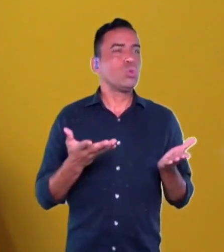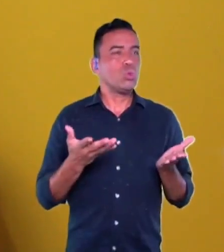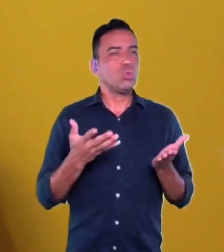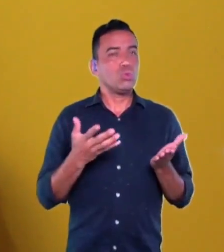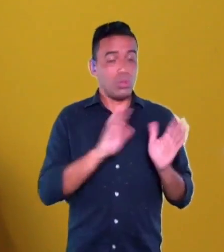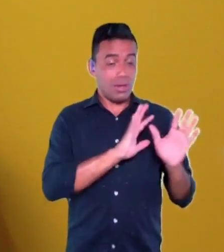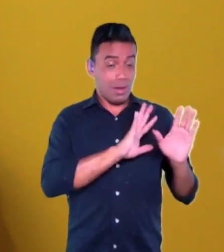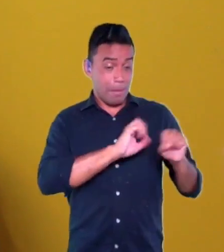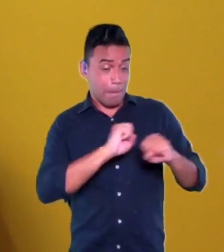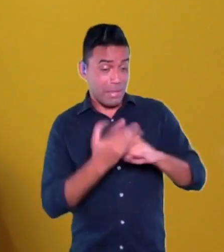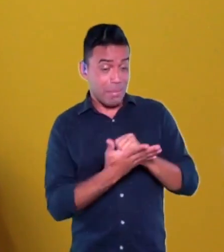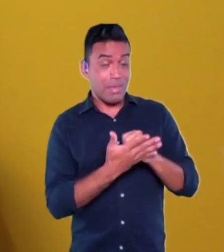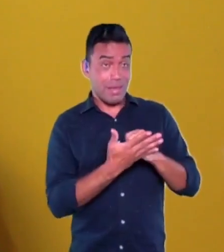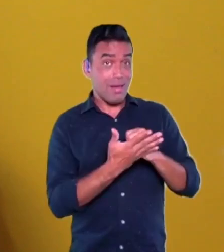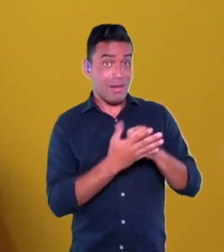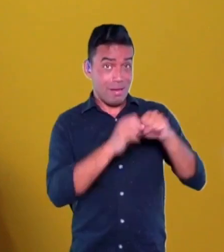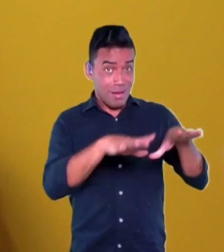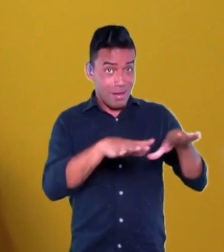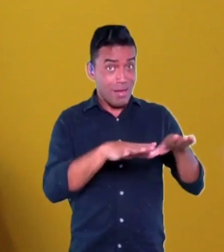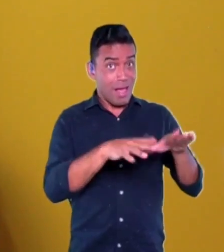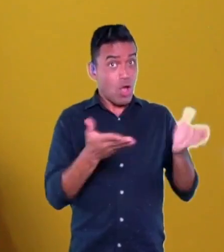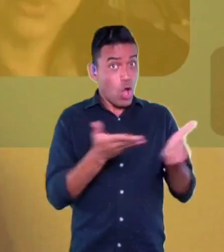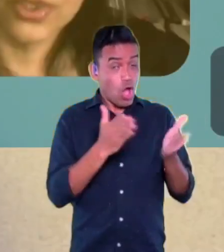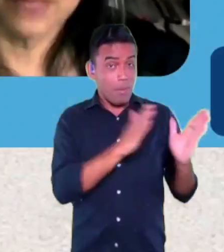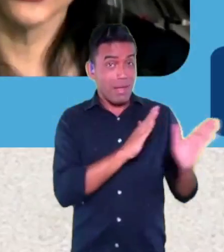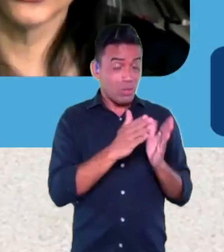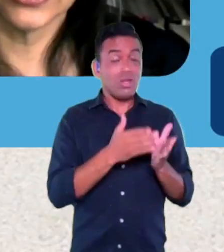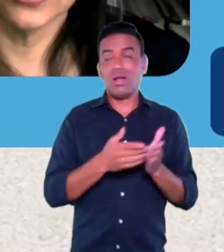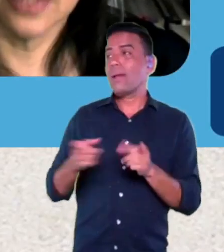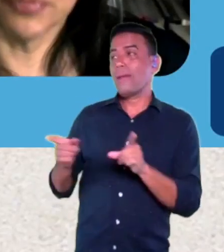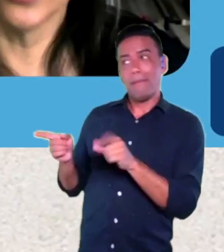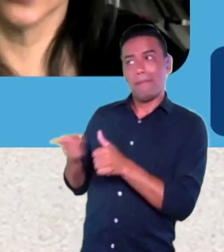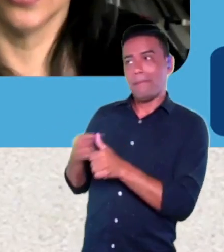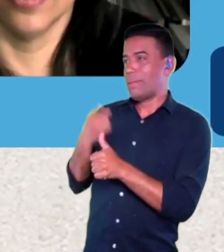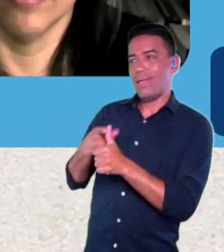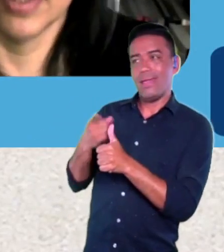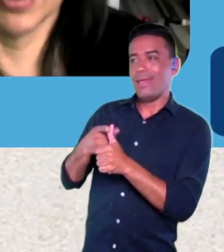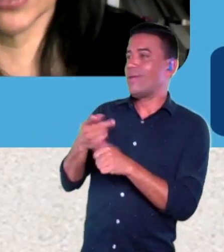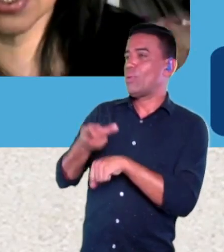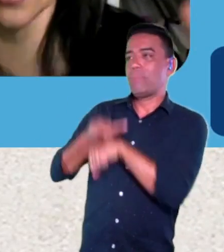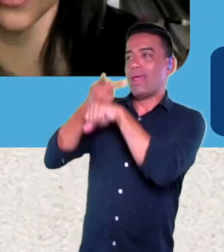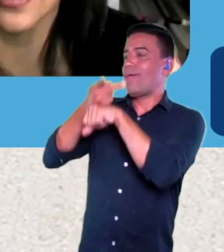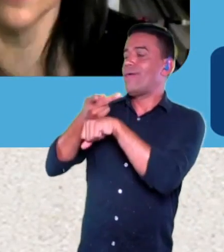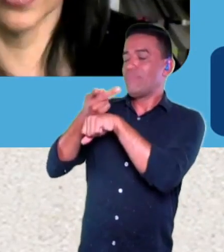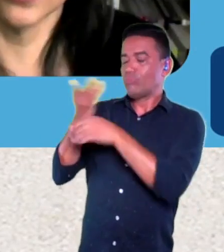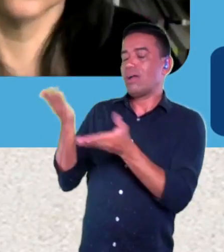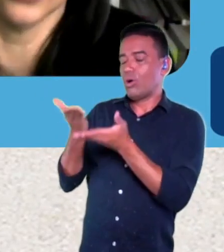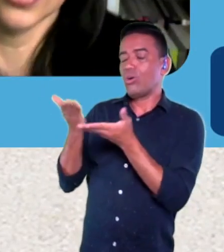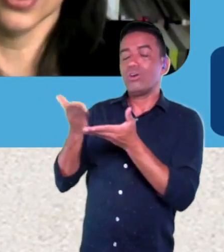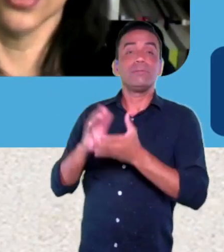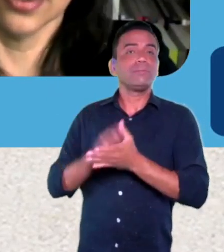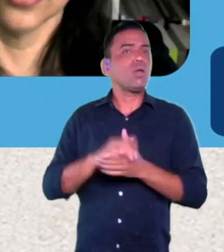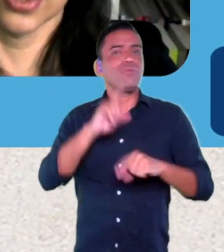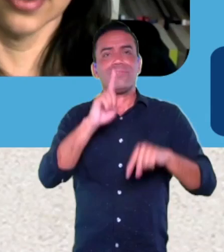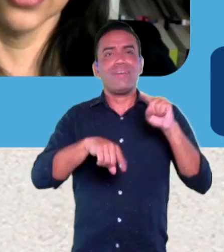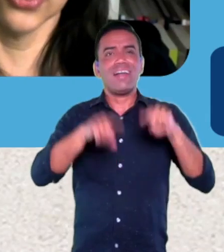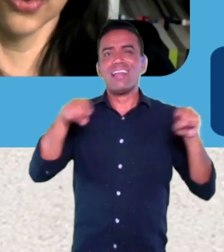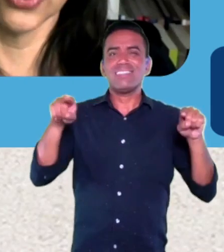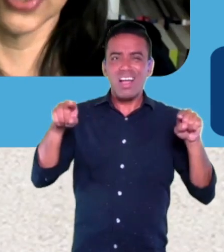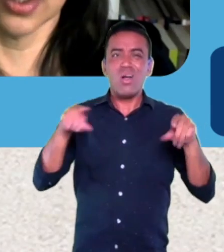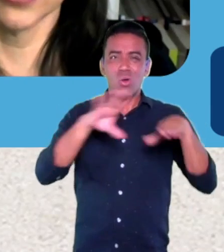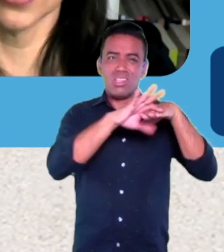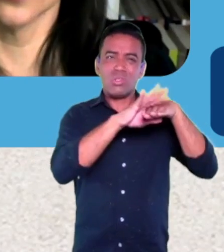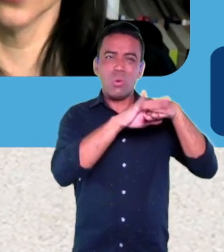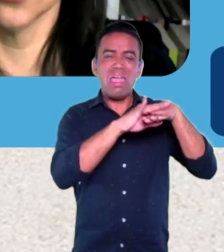Pós-pandemia é a primeira vez, né? Primeiro de Jabuti, presencial, depois né? mesmo assim tem essa variante aí já de